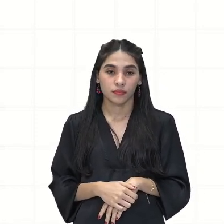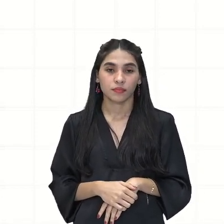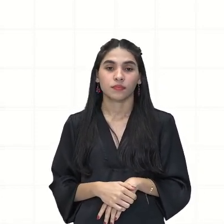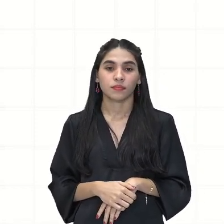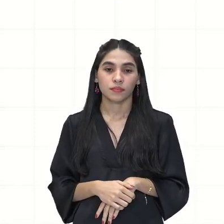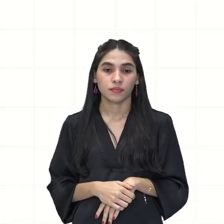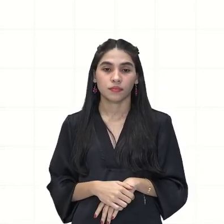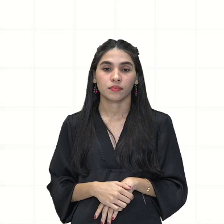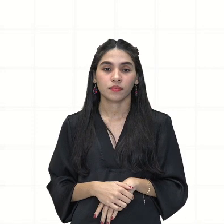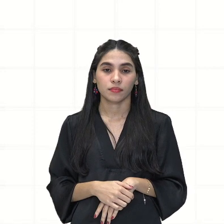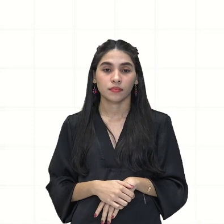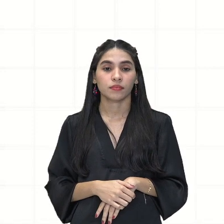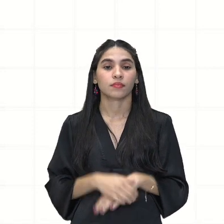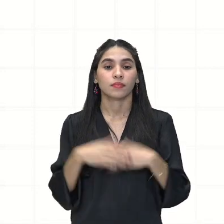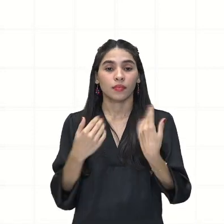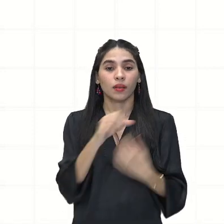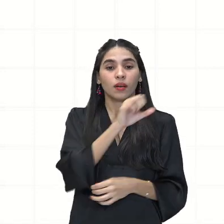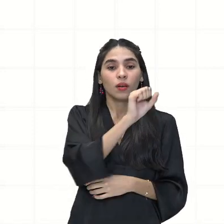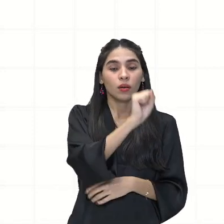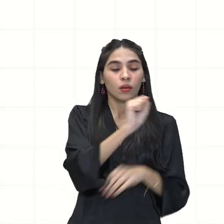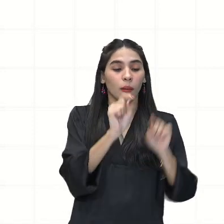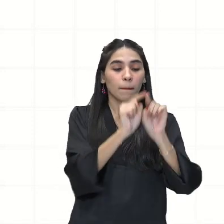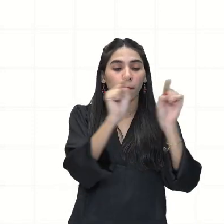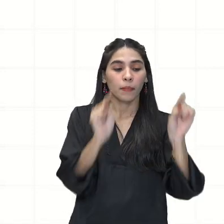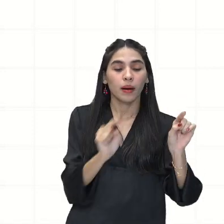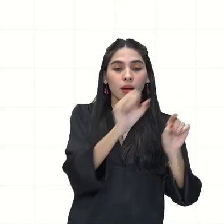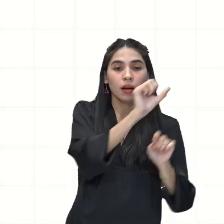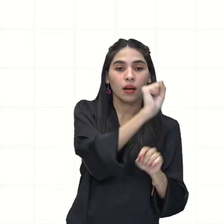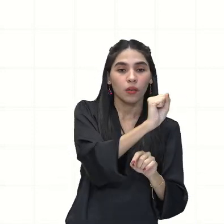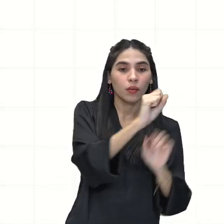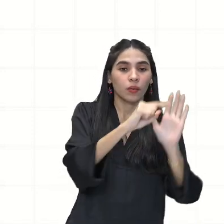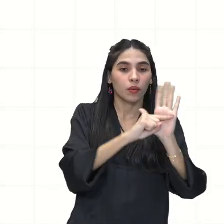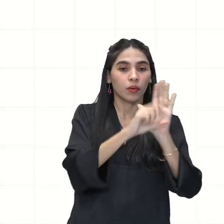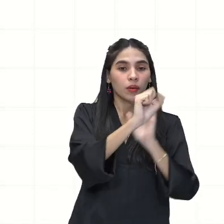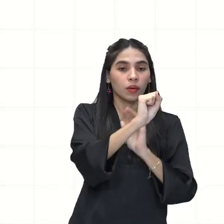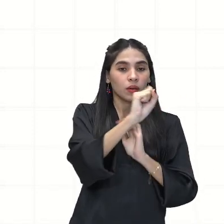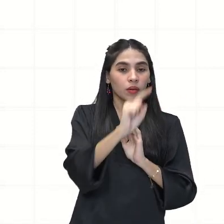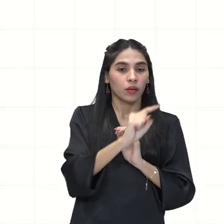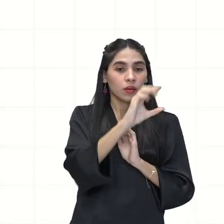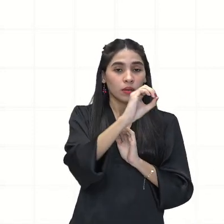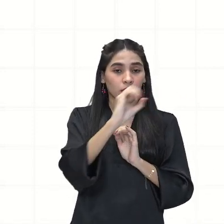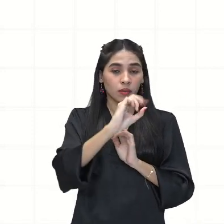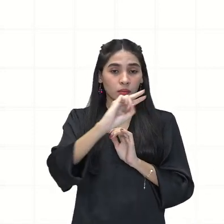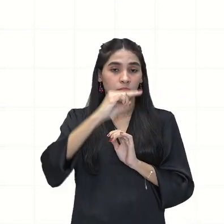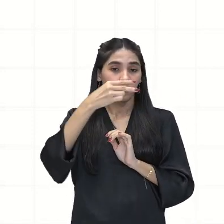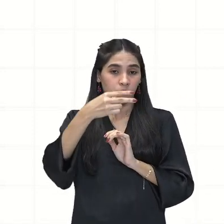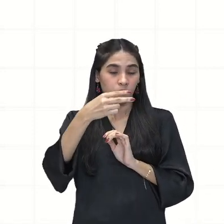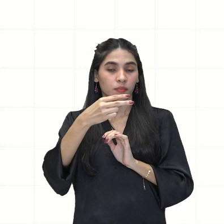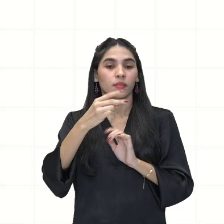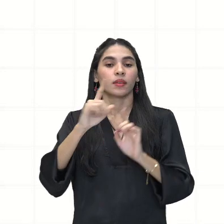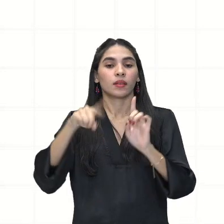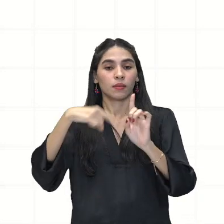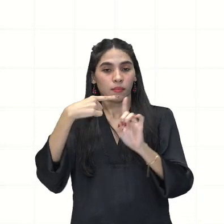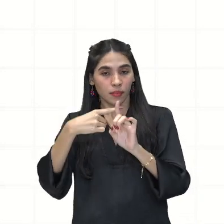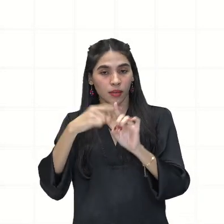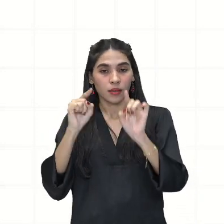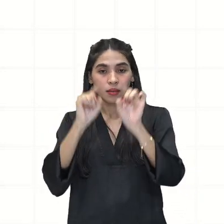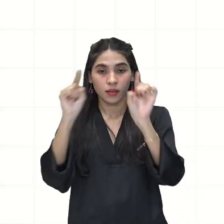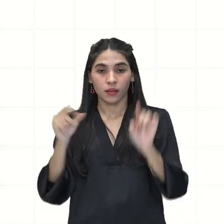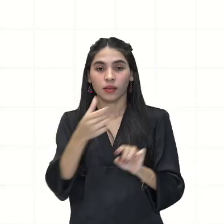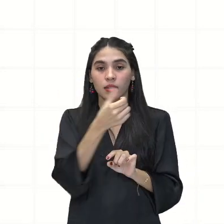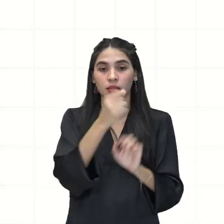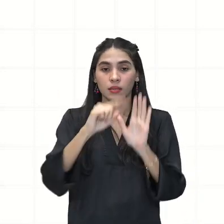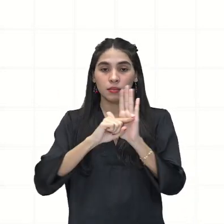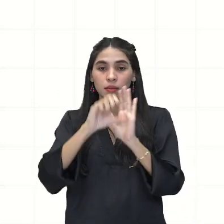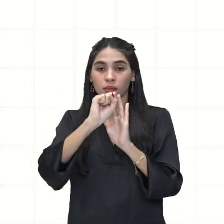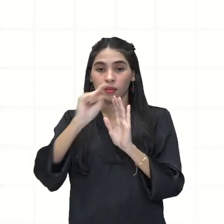8. Portanto, pega a primeira nota menos a média elevada ao quadrado. Pega a segunda nota menos